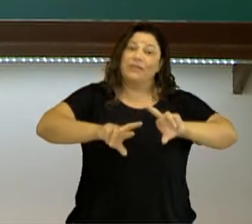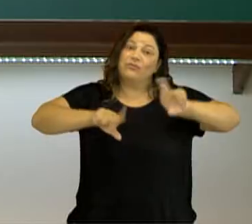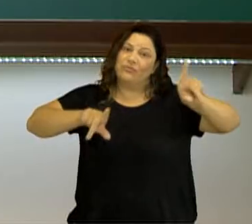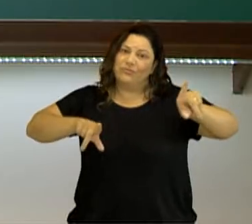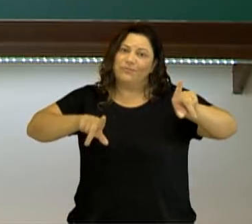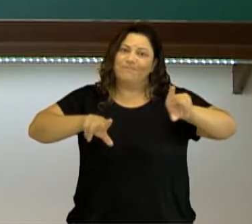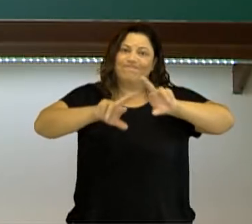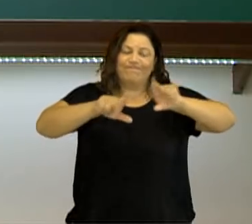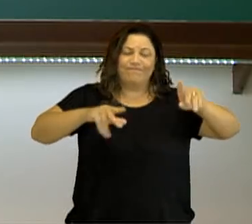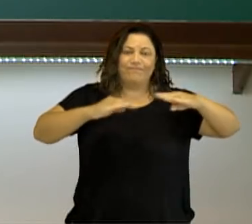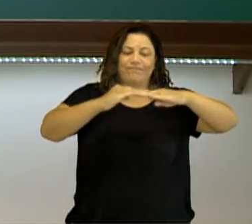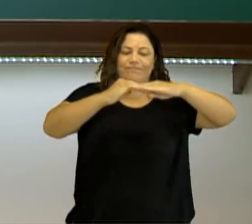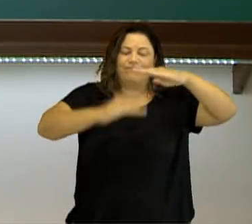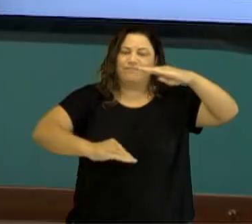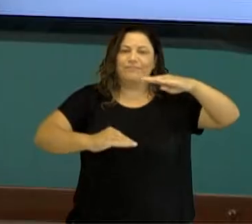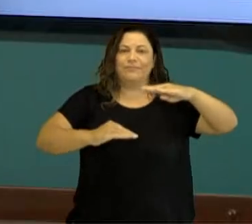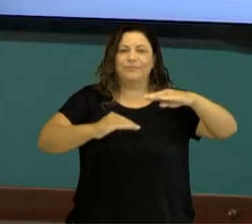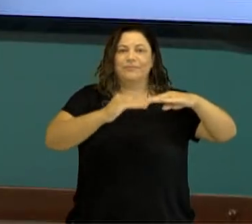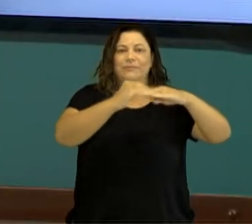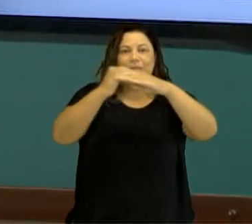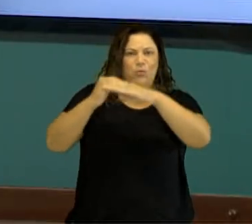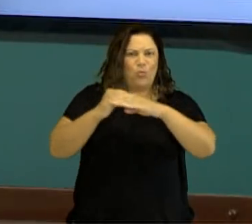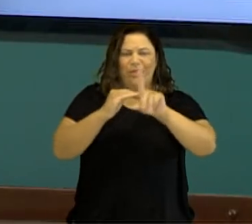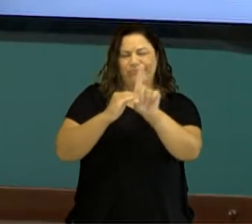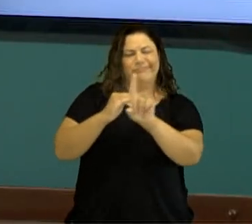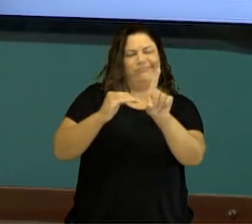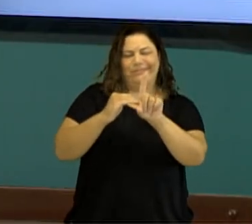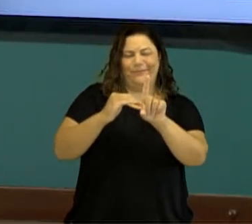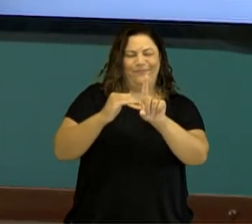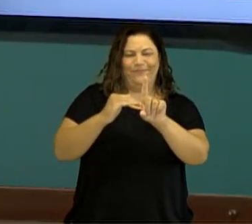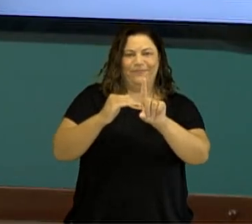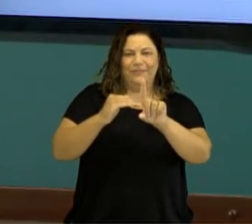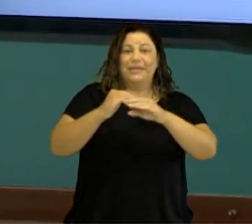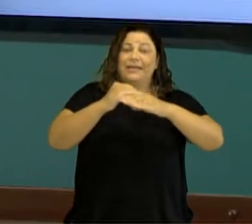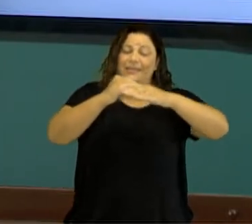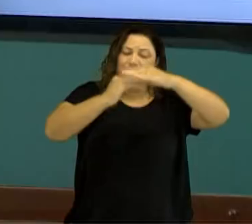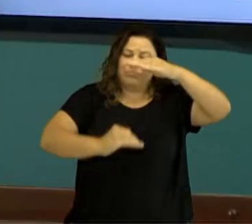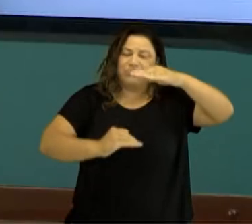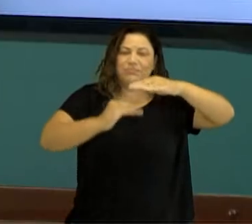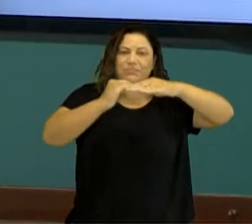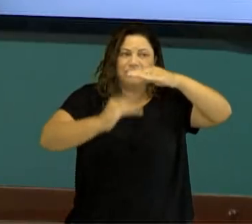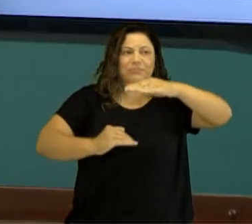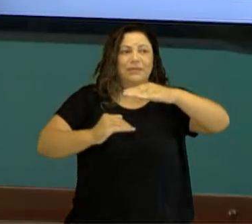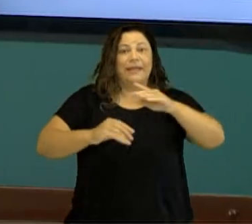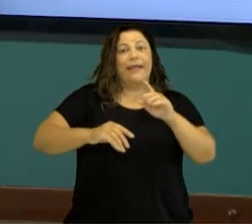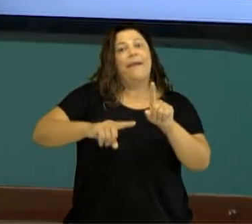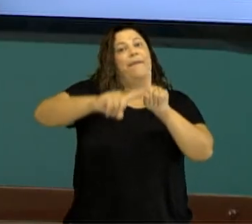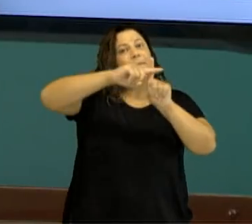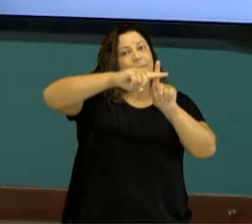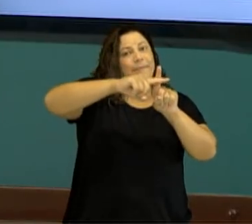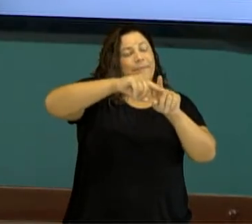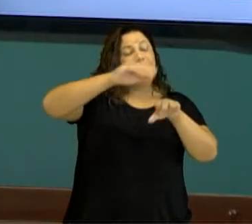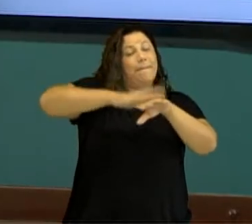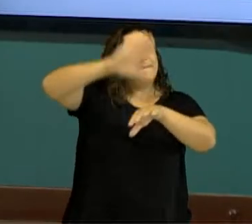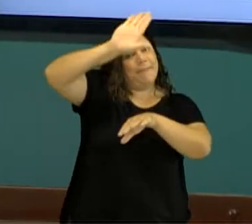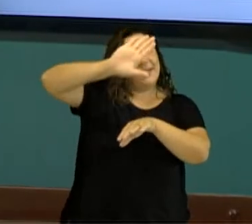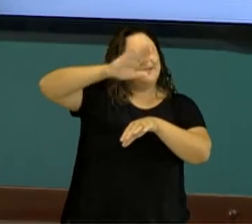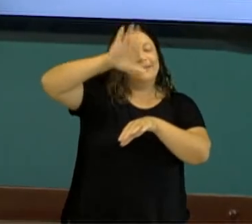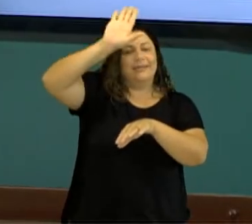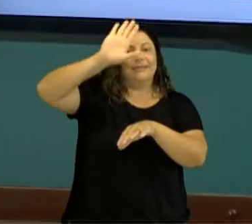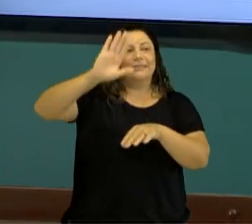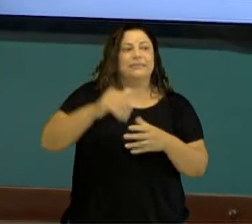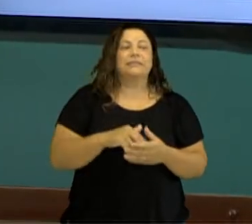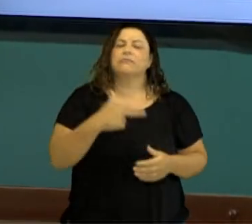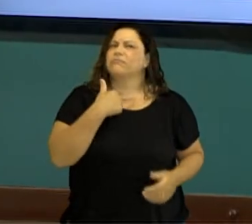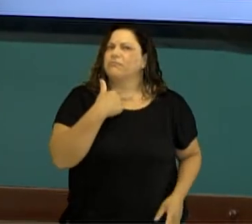elas não são iguais. Agora, se ele perdeu um elétron, ele ficou com mais carga positiva. Então nós não podemos